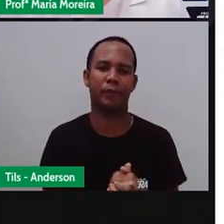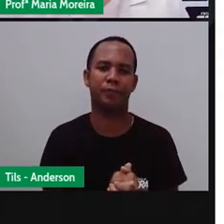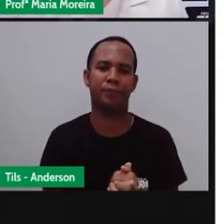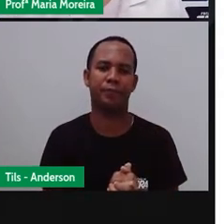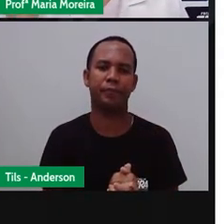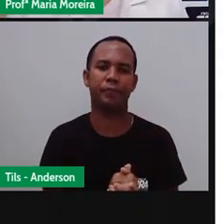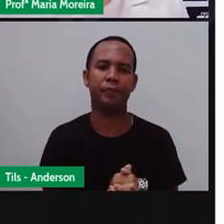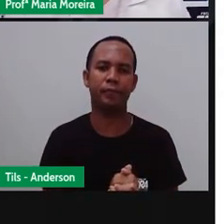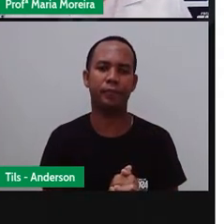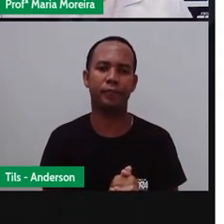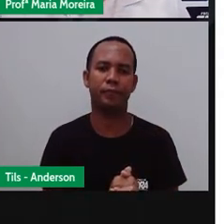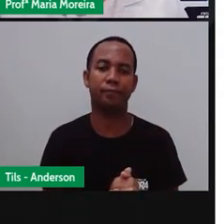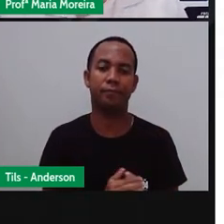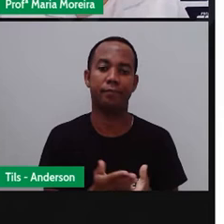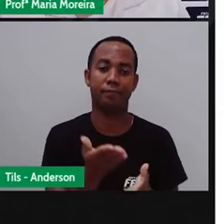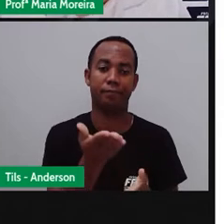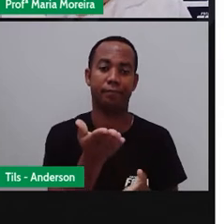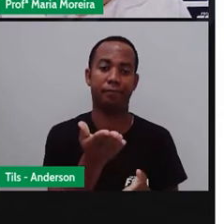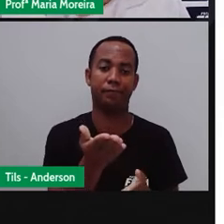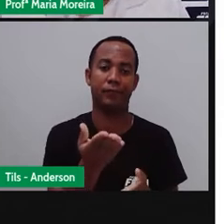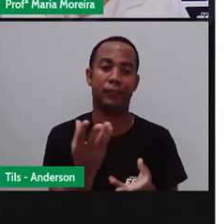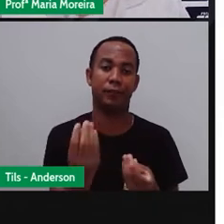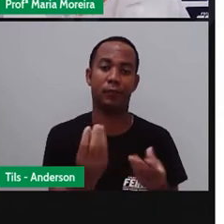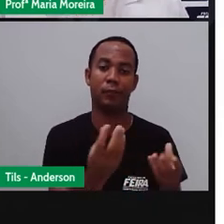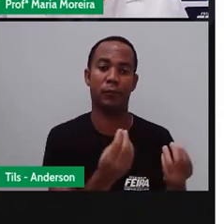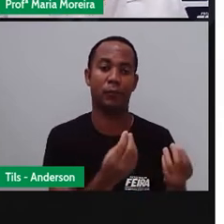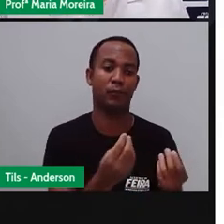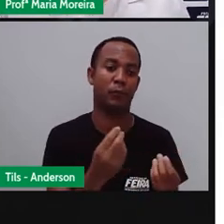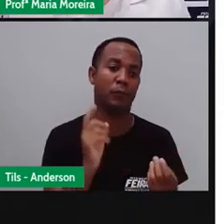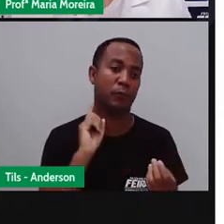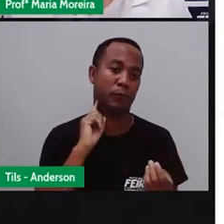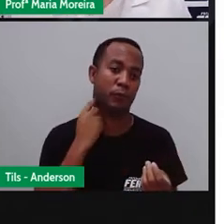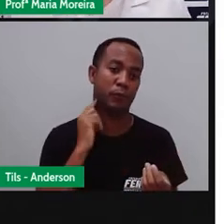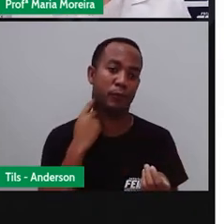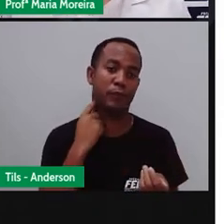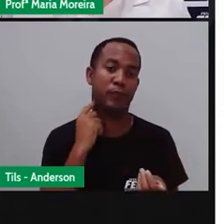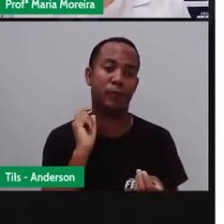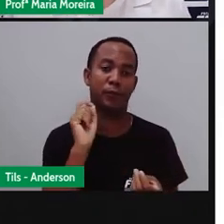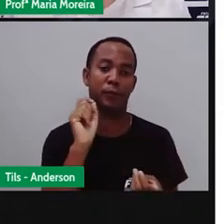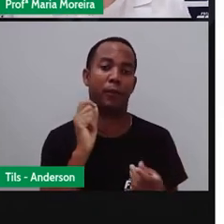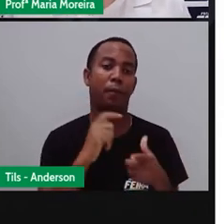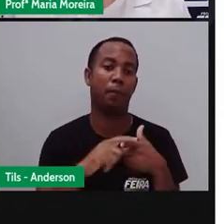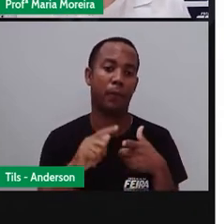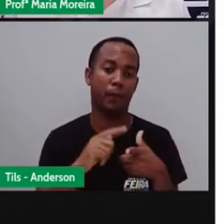as consequências dessa produção aí desenfreada de lixo é o quê?